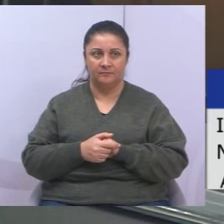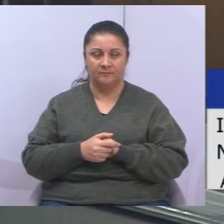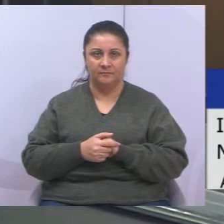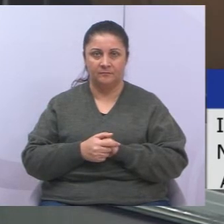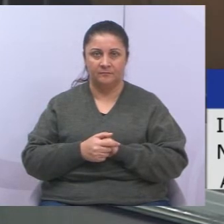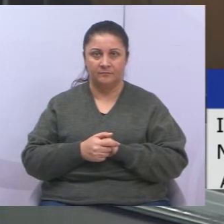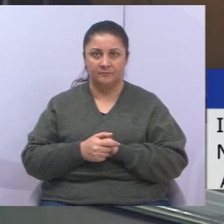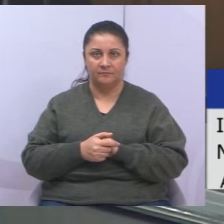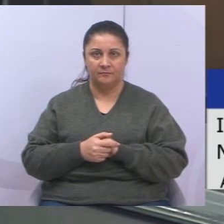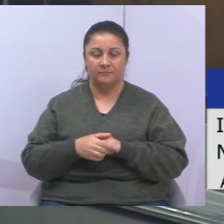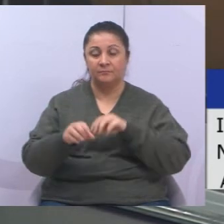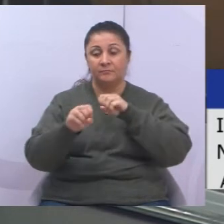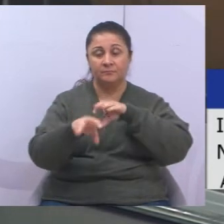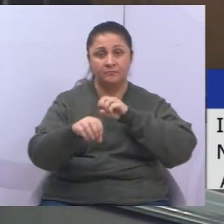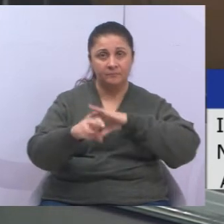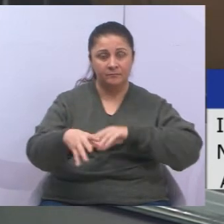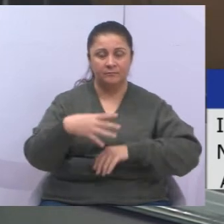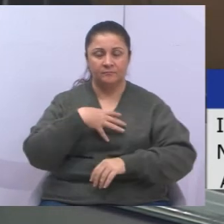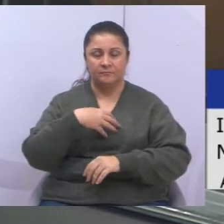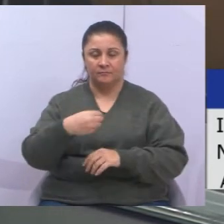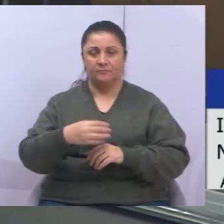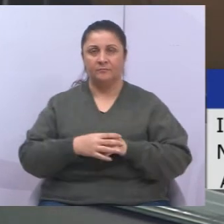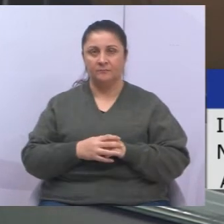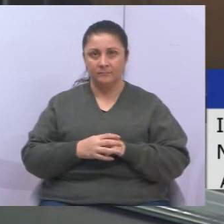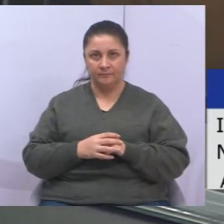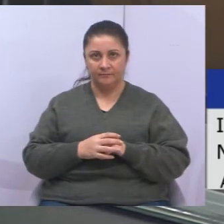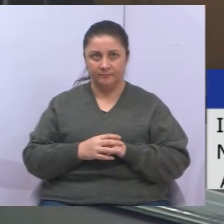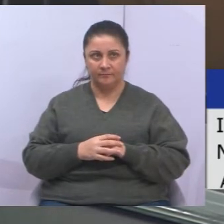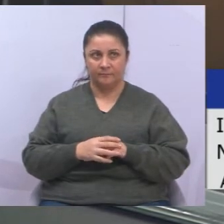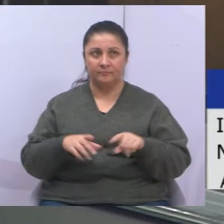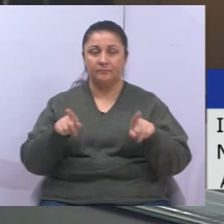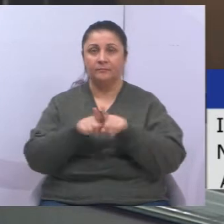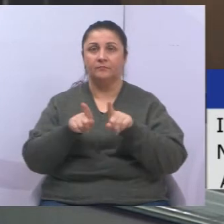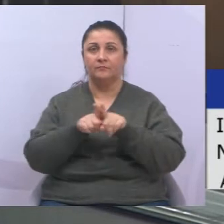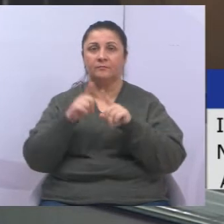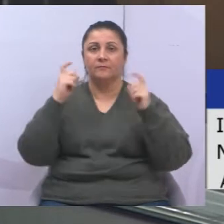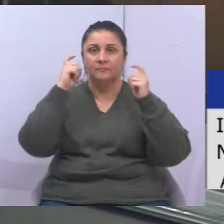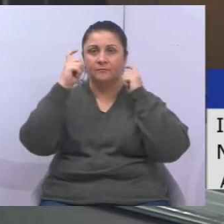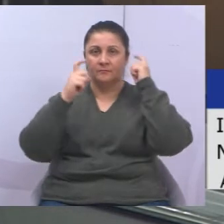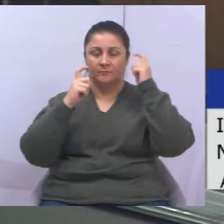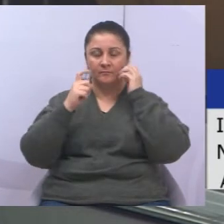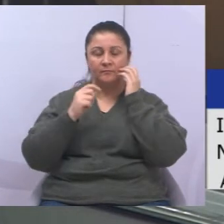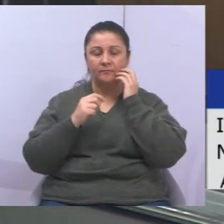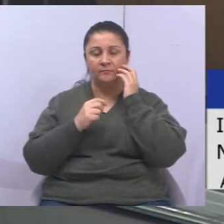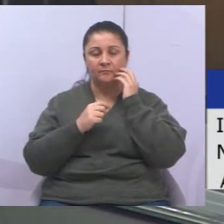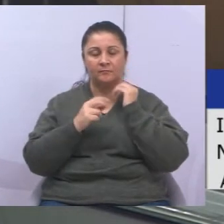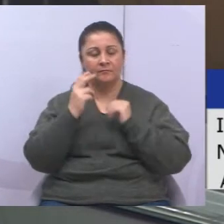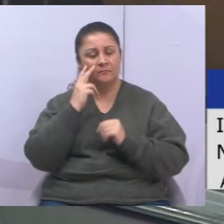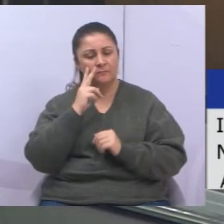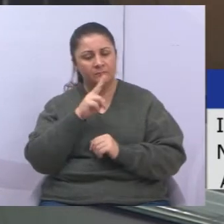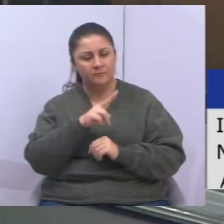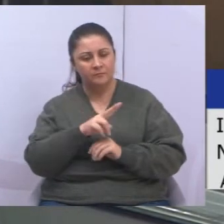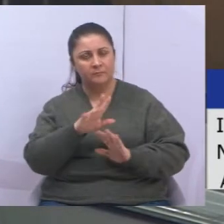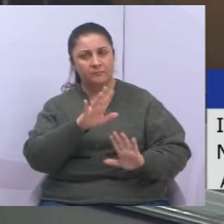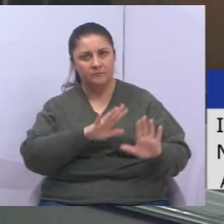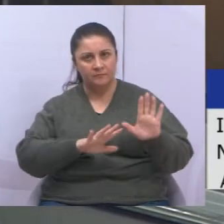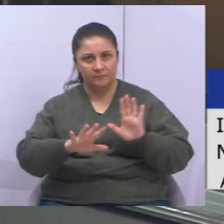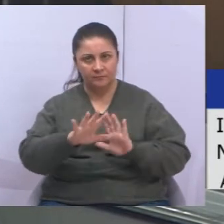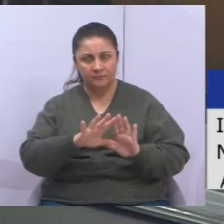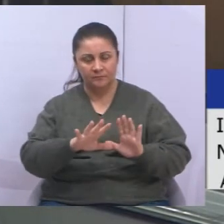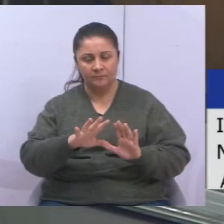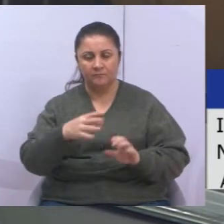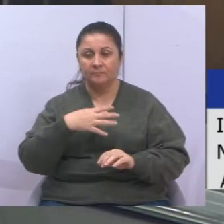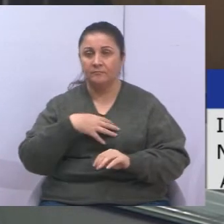educação. Para dar a educação aos nossos filhos, e também a preocupação e o olhar que nós temos para com